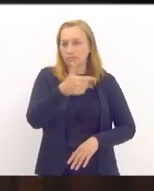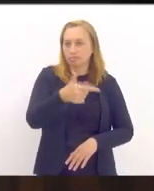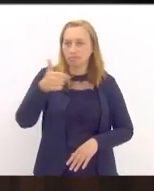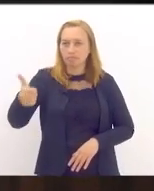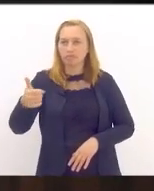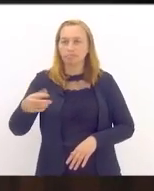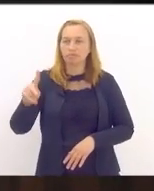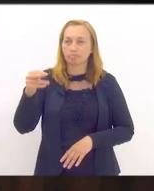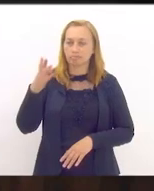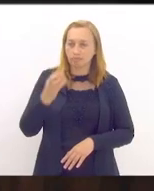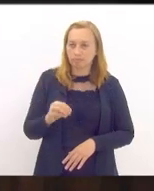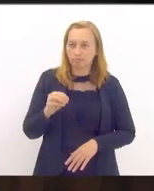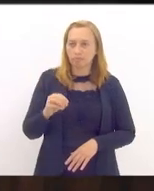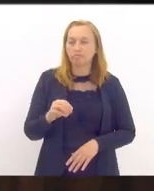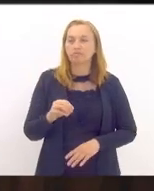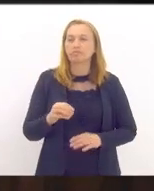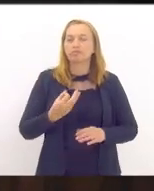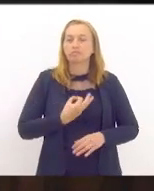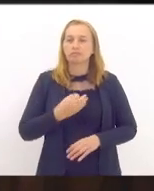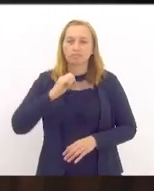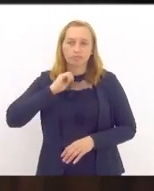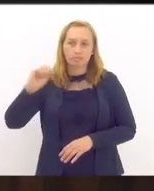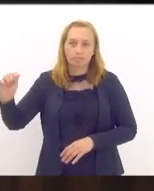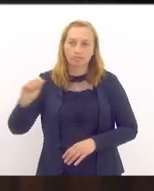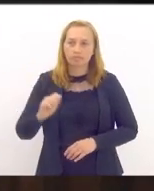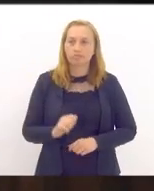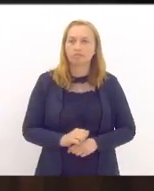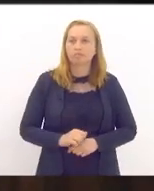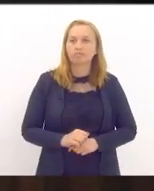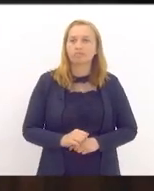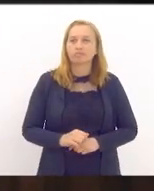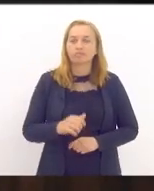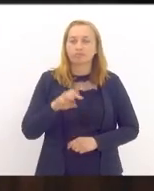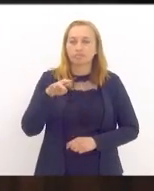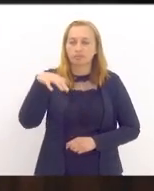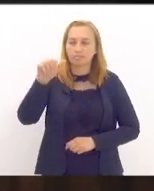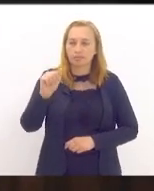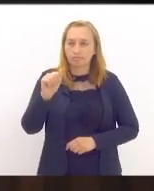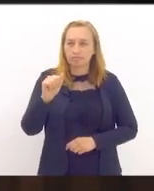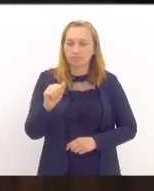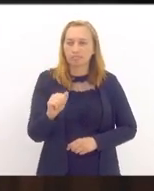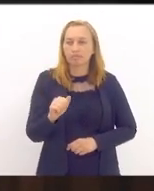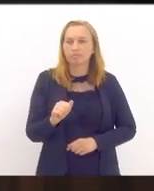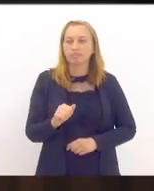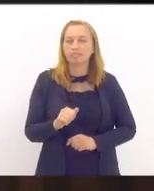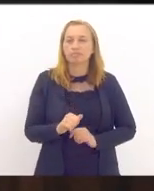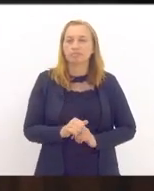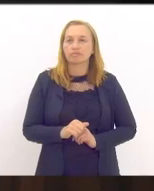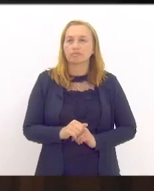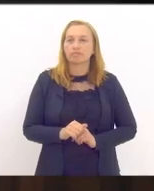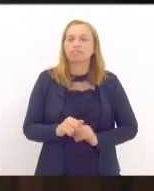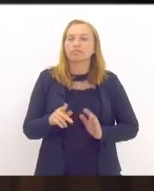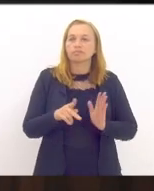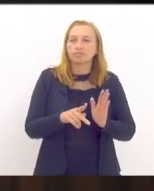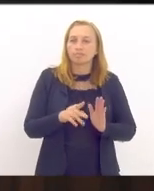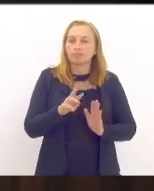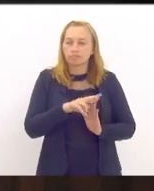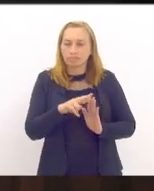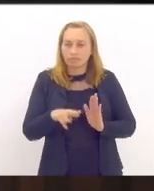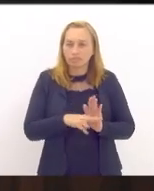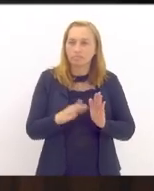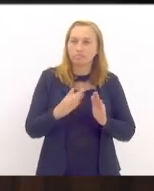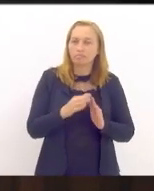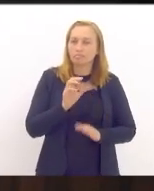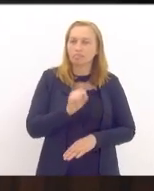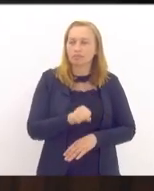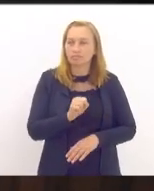Ricardo consegue medalha Tiradentes respectivo diploma para senhora Ana Cristina da Conceição Peçanha parecida comissão de novas internas